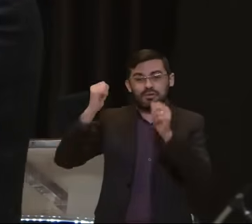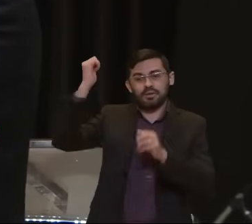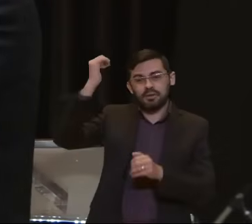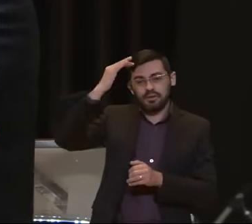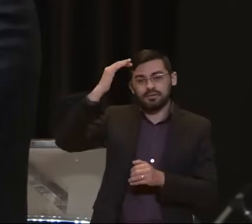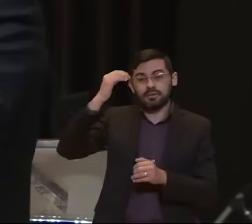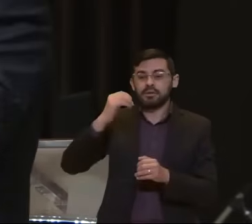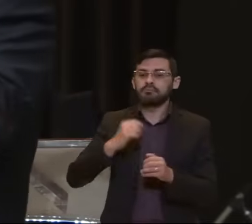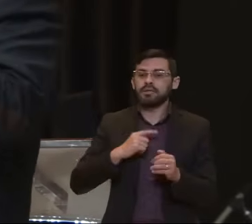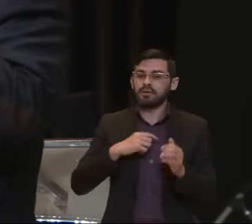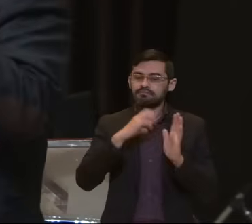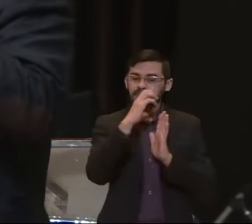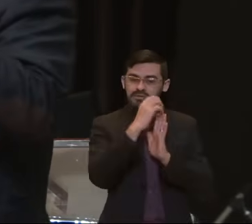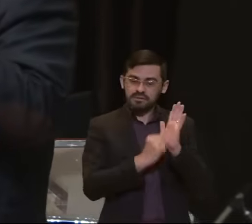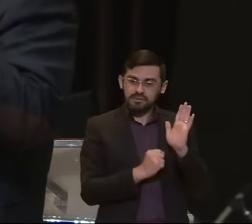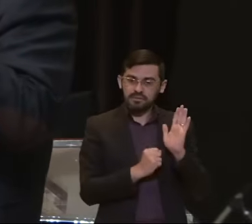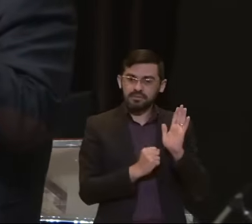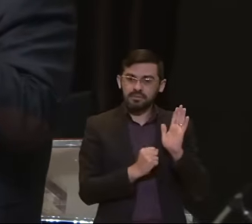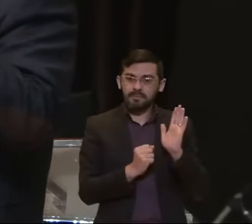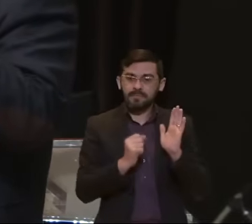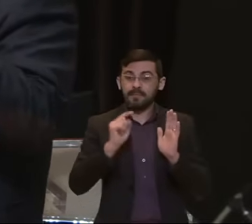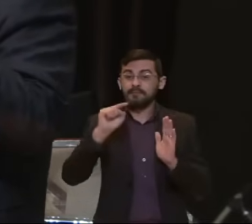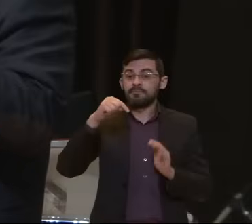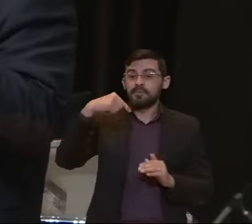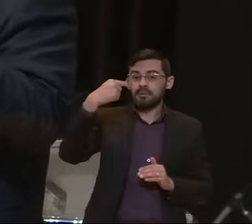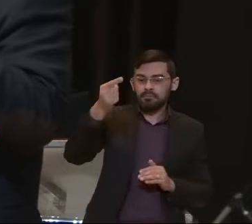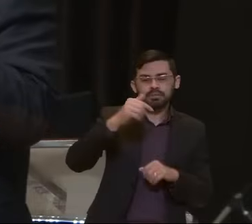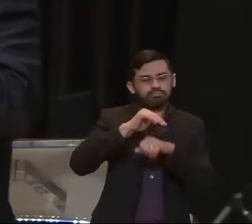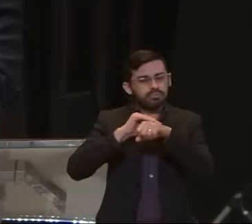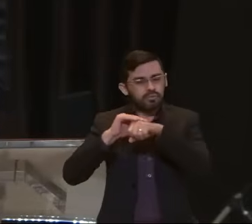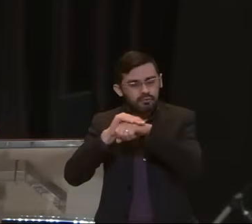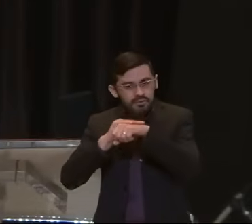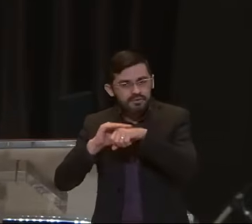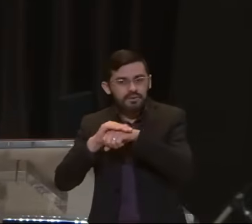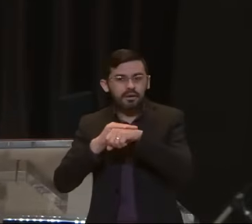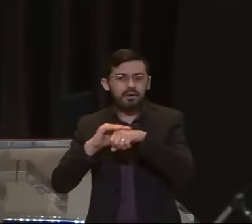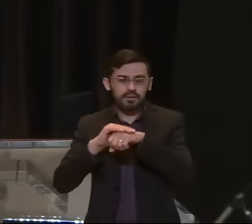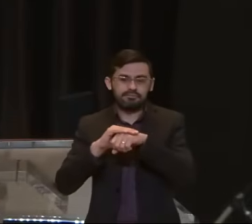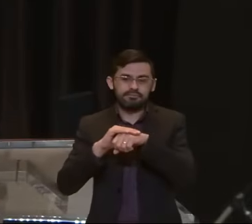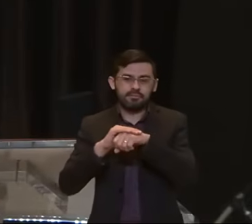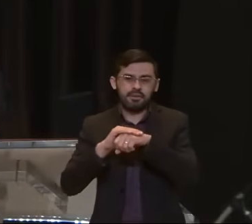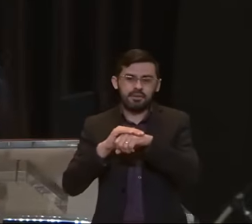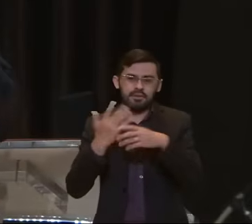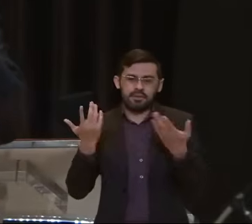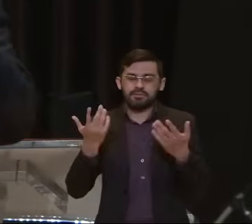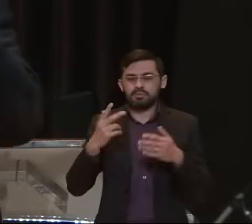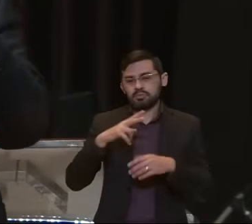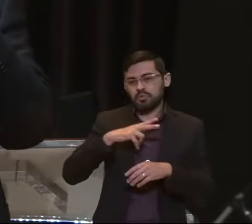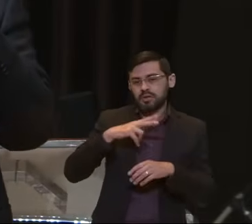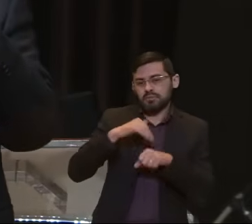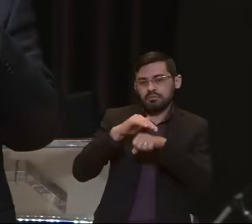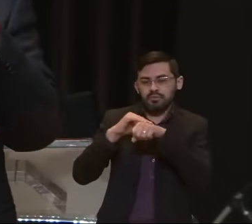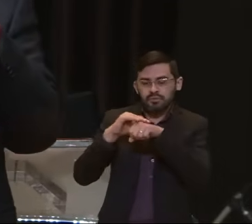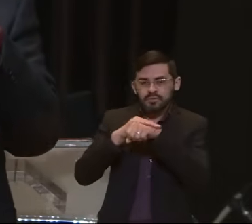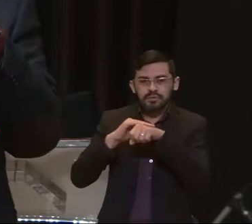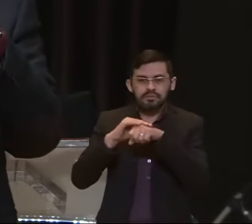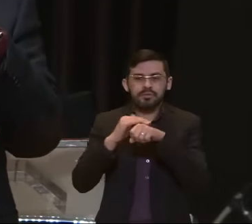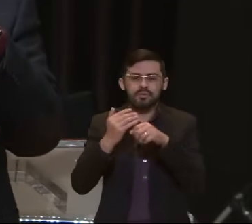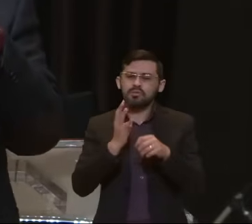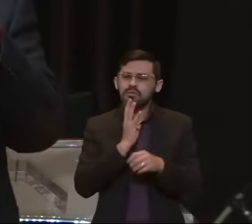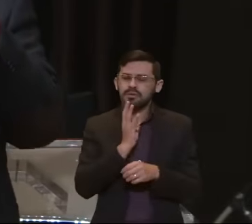quando você preenche lá, a gente depois vai conversar, não vai ficar lá no formulário isso, mas a gente vai conversar,